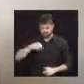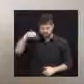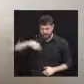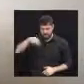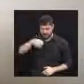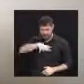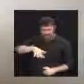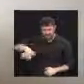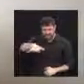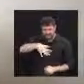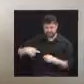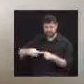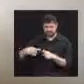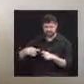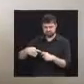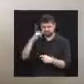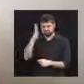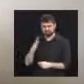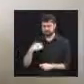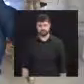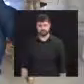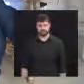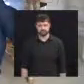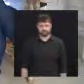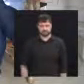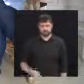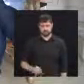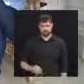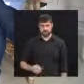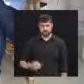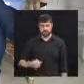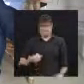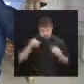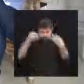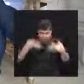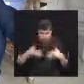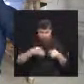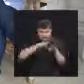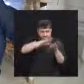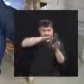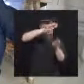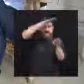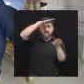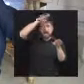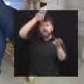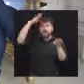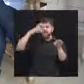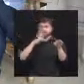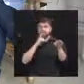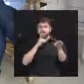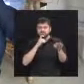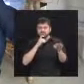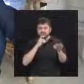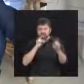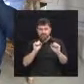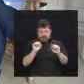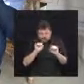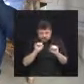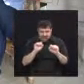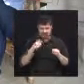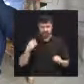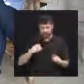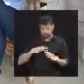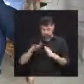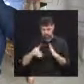na nossa medicina, nós não conseguimos enxergar isso. Então, como eu falei, é mais ou menos assim, um iceberg. E todo